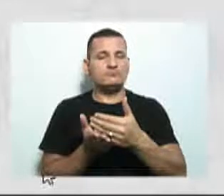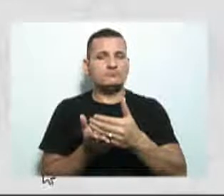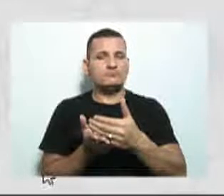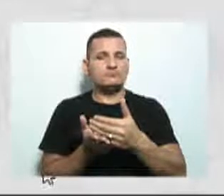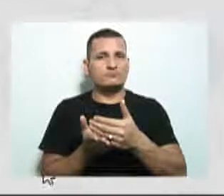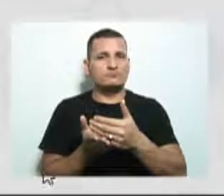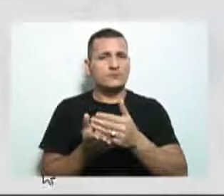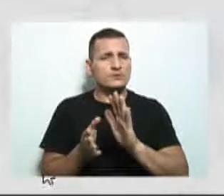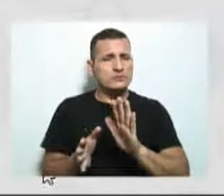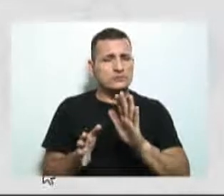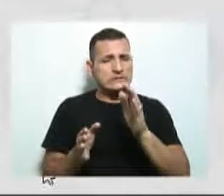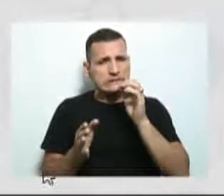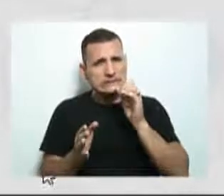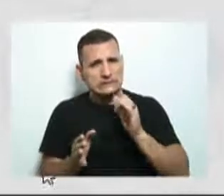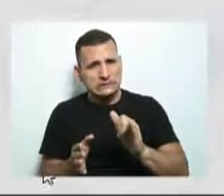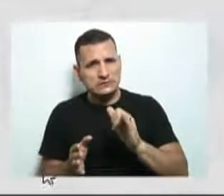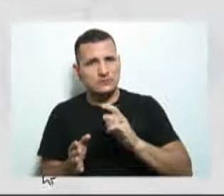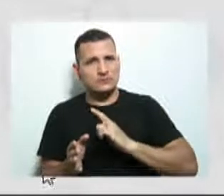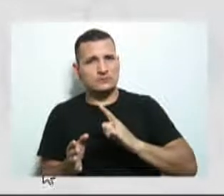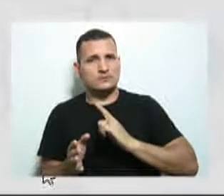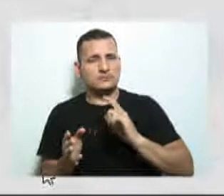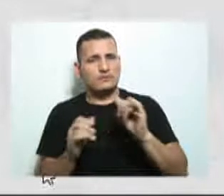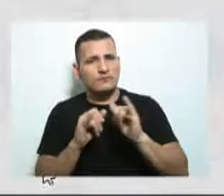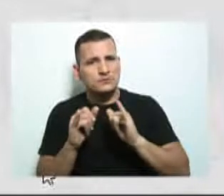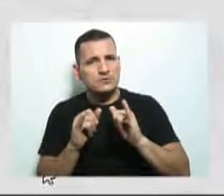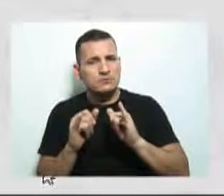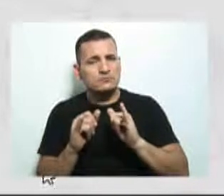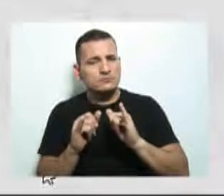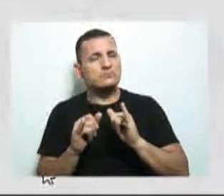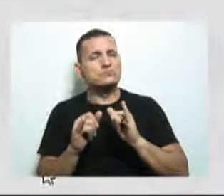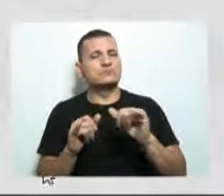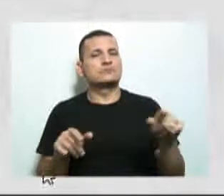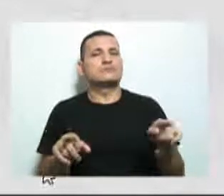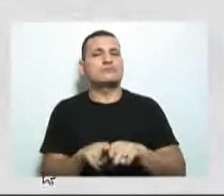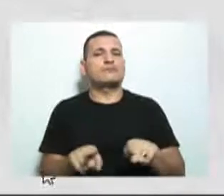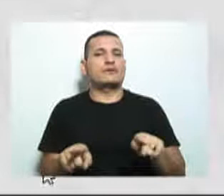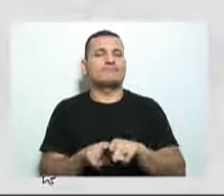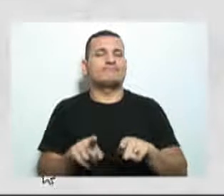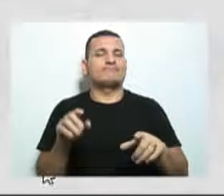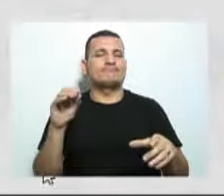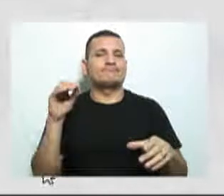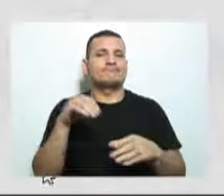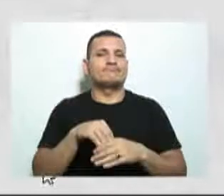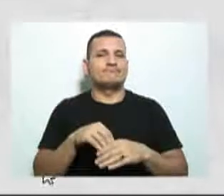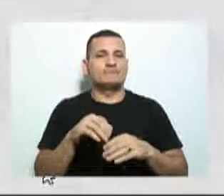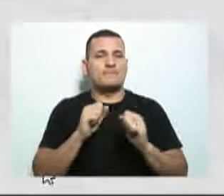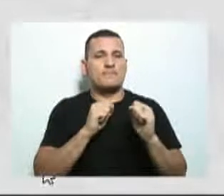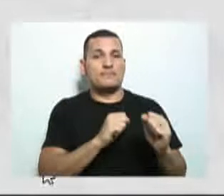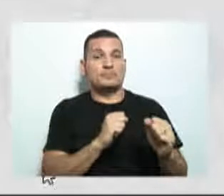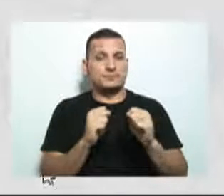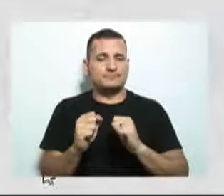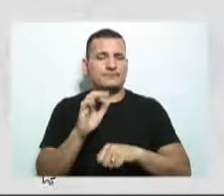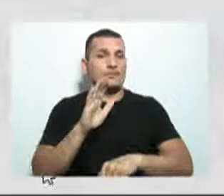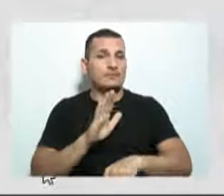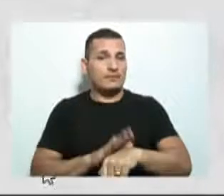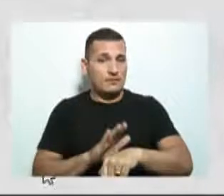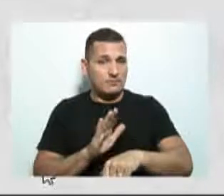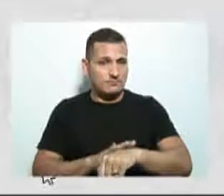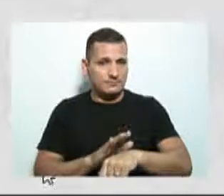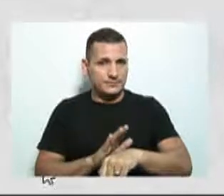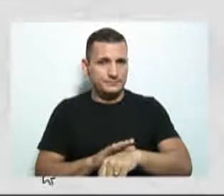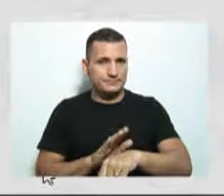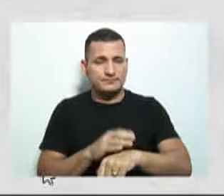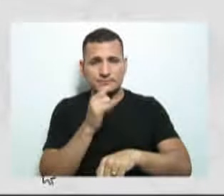informação também tem o quê? Poder. Muito bem. O tempo, quando houver, isso é muito